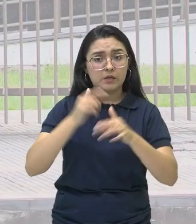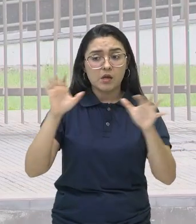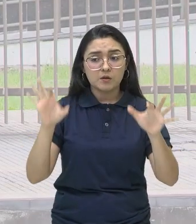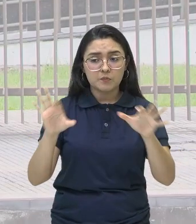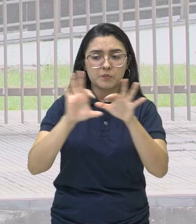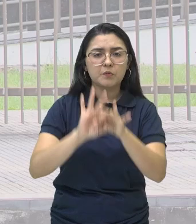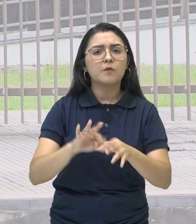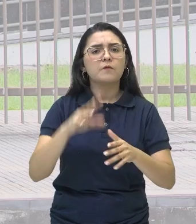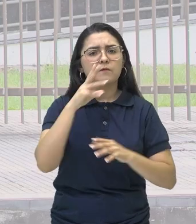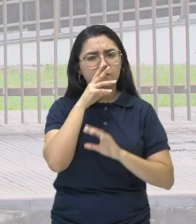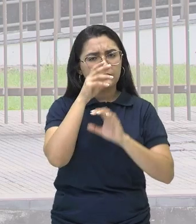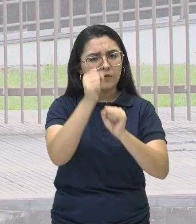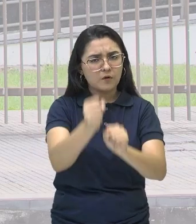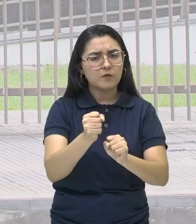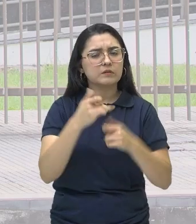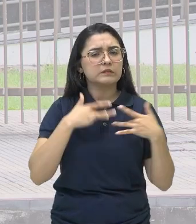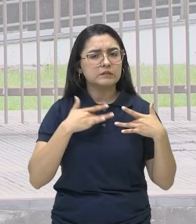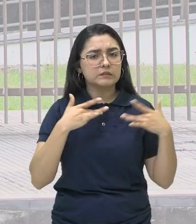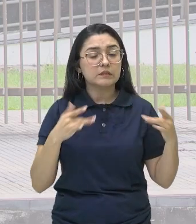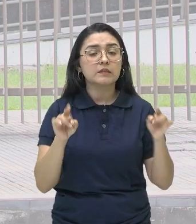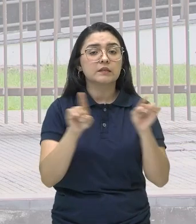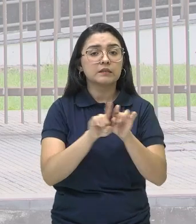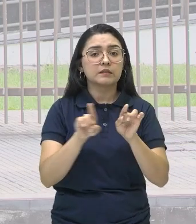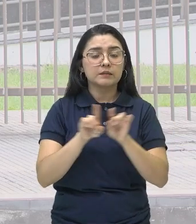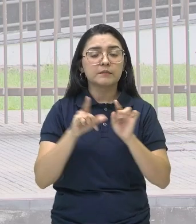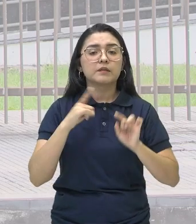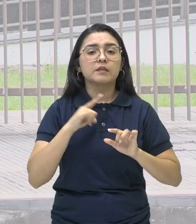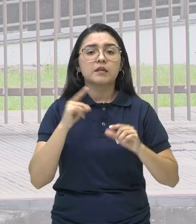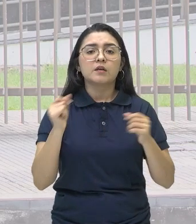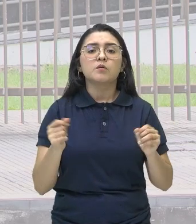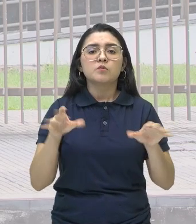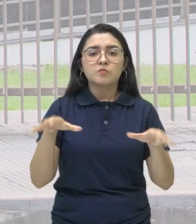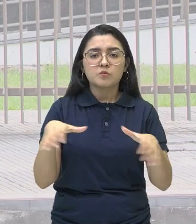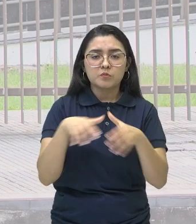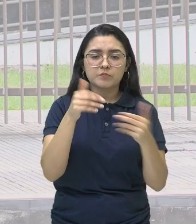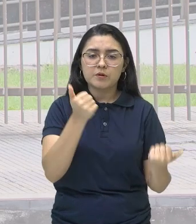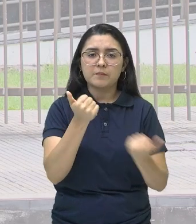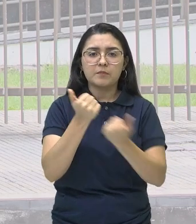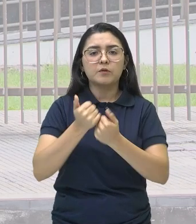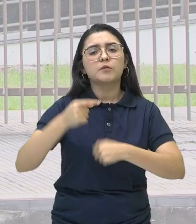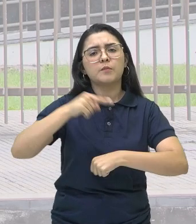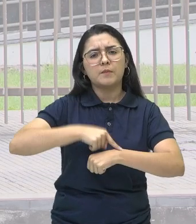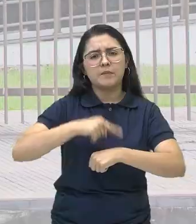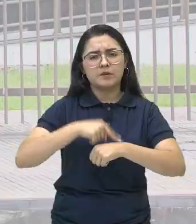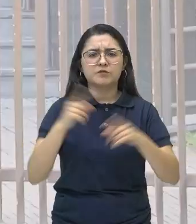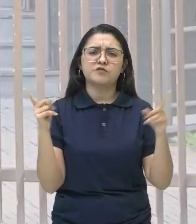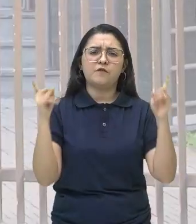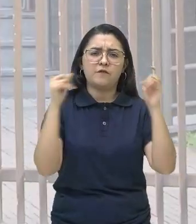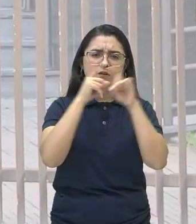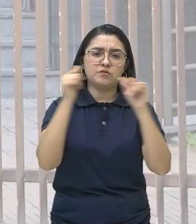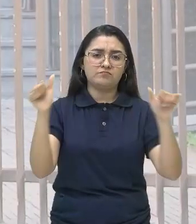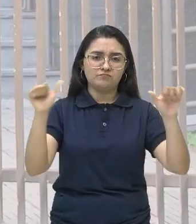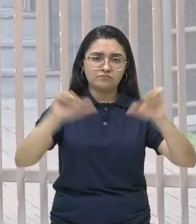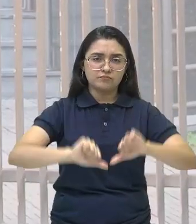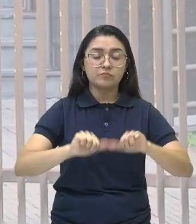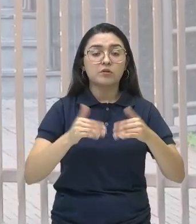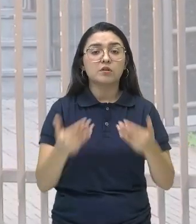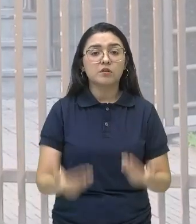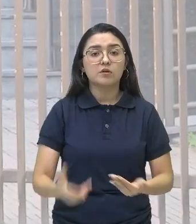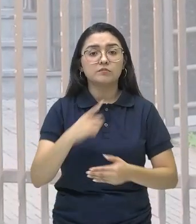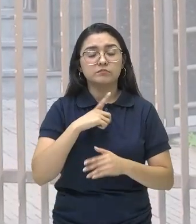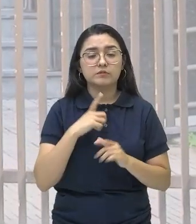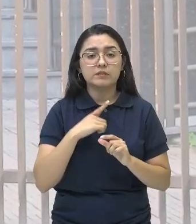fortalece a solidariedade e cria redes de apoio em momentos de crise. Mesmo diante